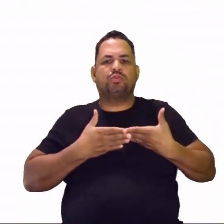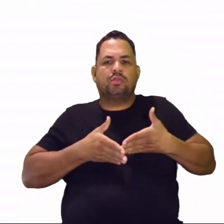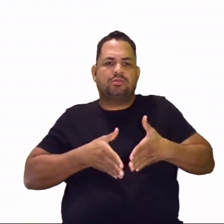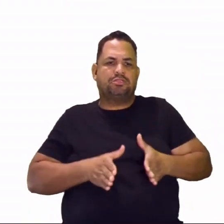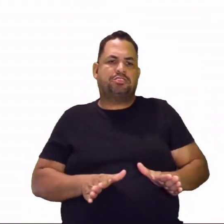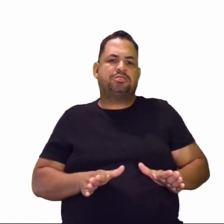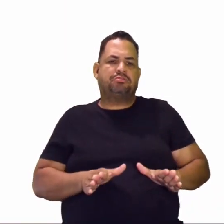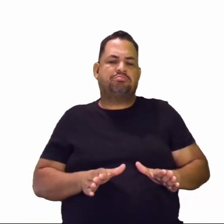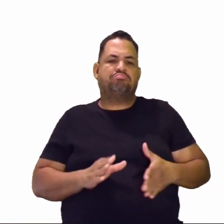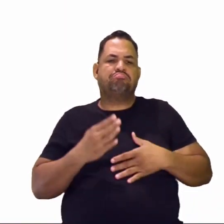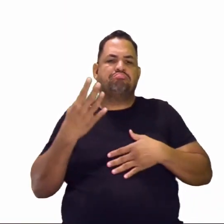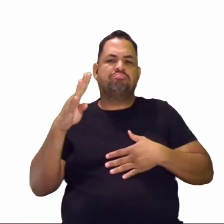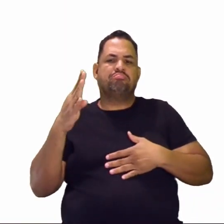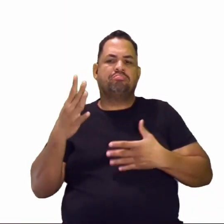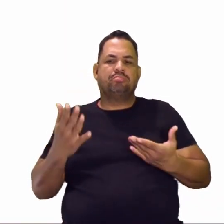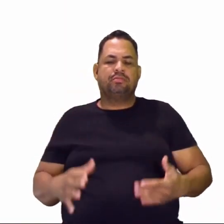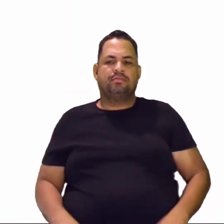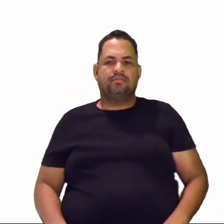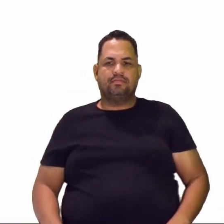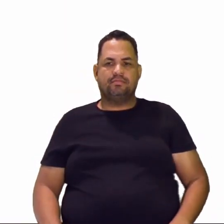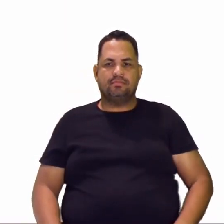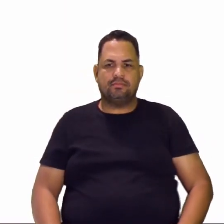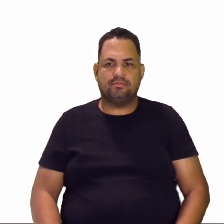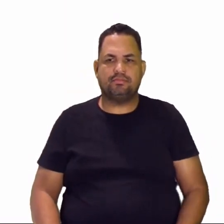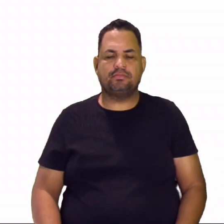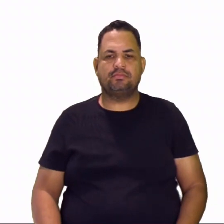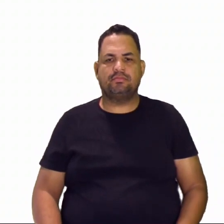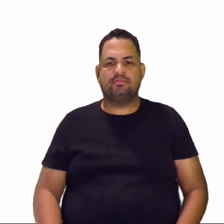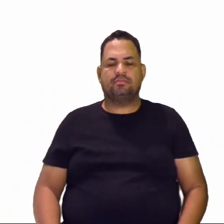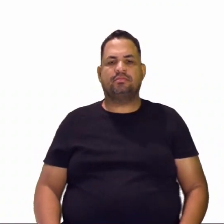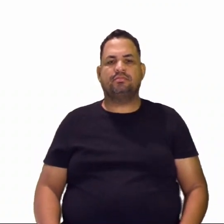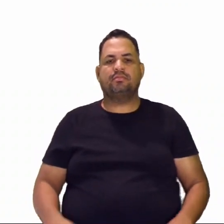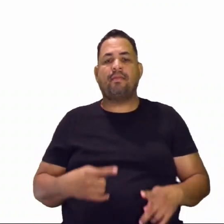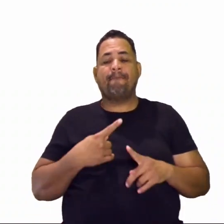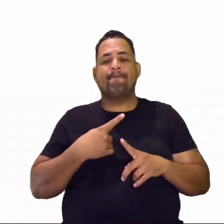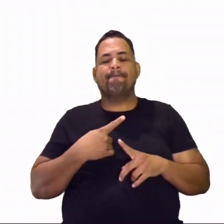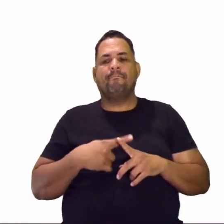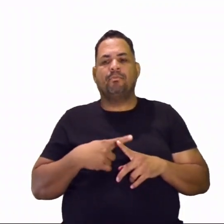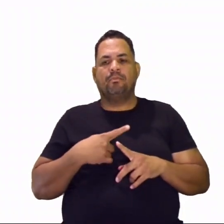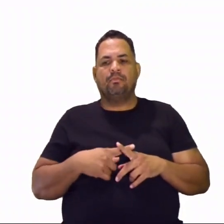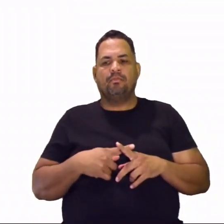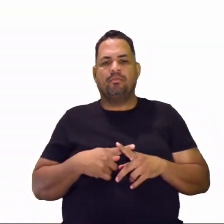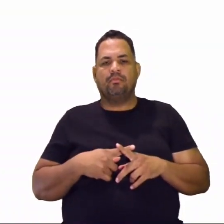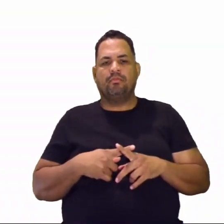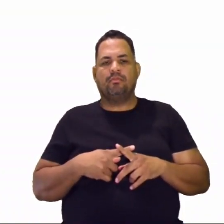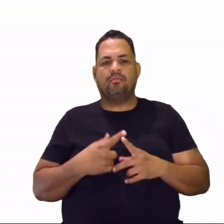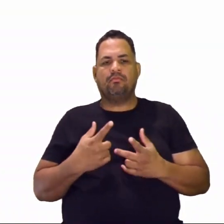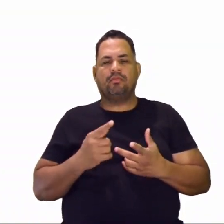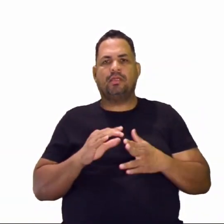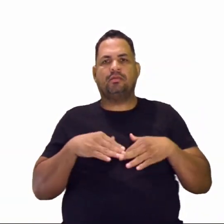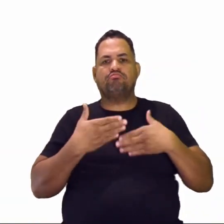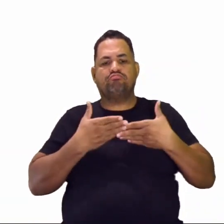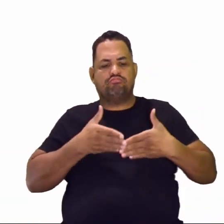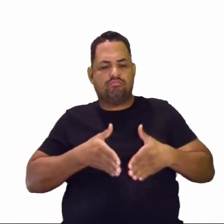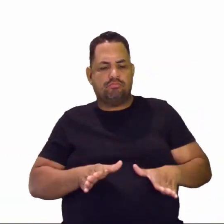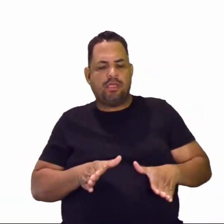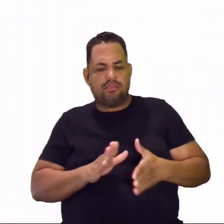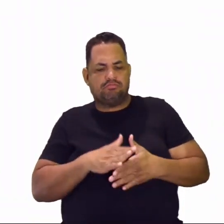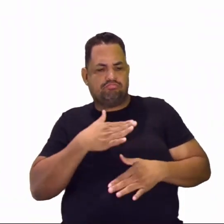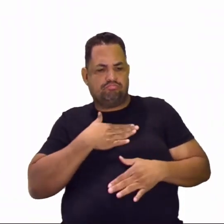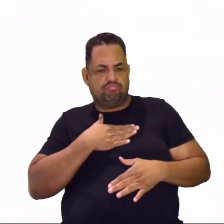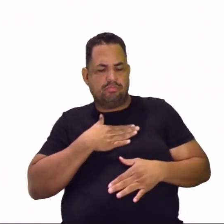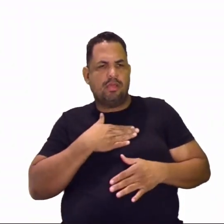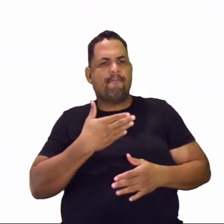uma crueldade, né, gente, gigantesca, porque por conta de algo que nasce comigo, que é a